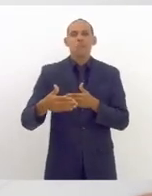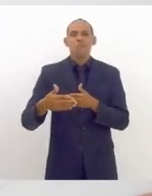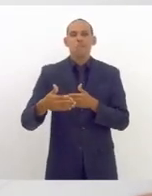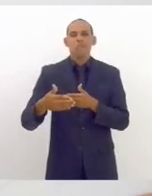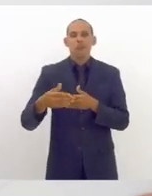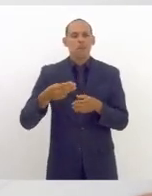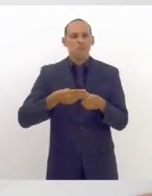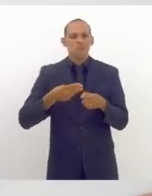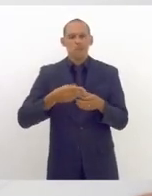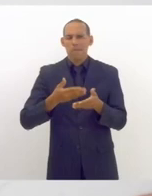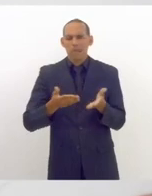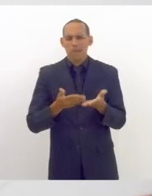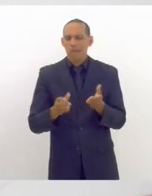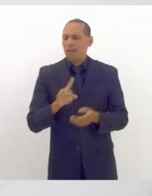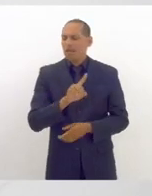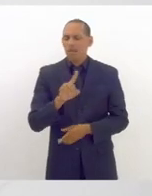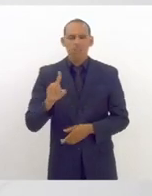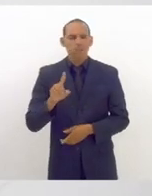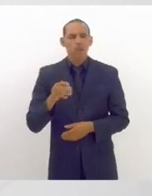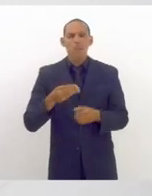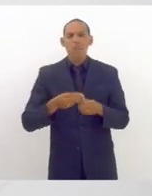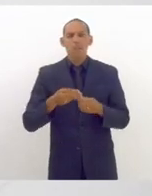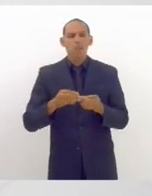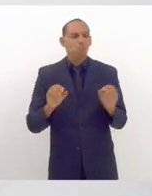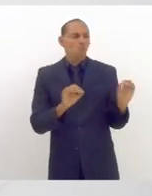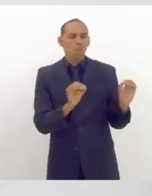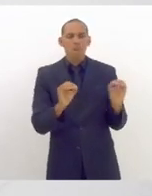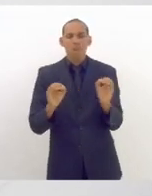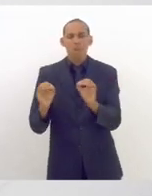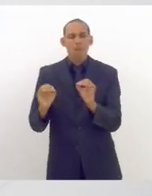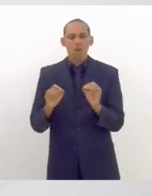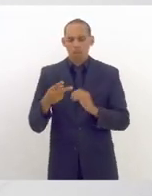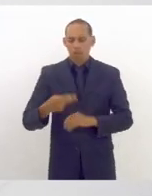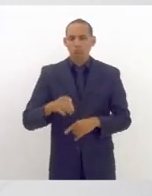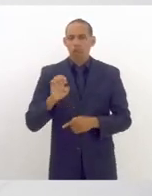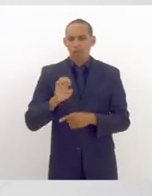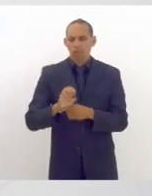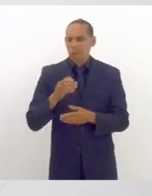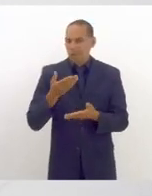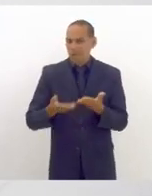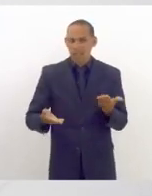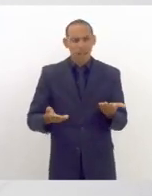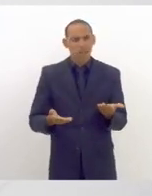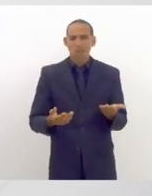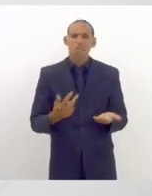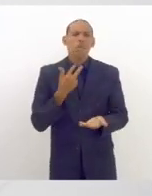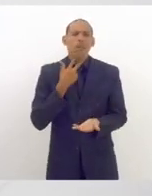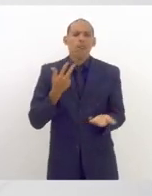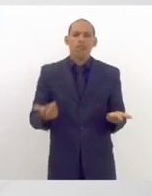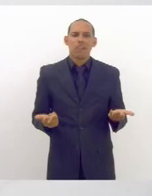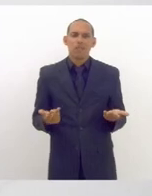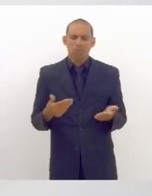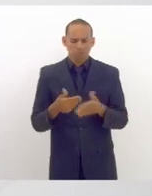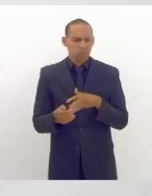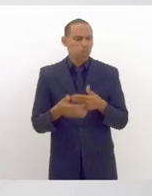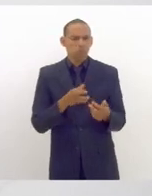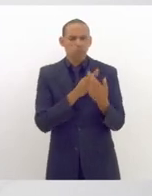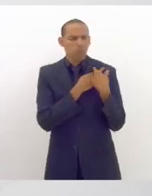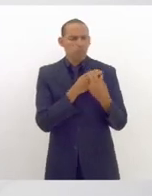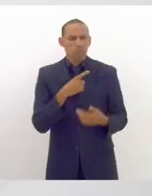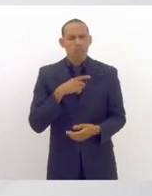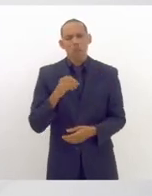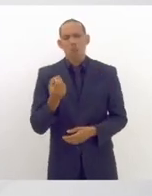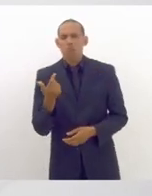município secretário Lobo nenhum município do estado tem condição disso tendo ou não responsabilidades